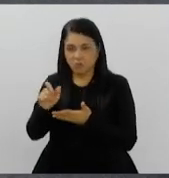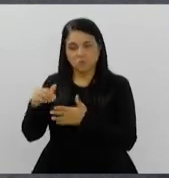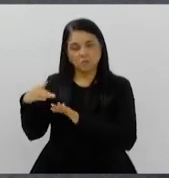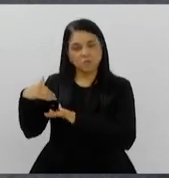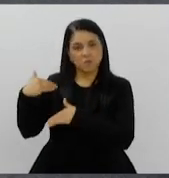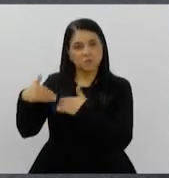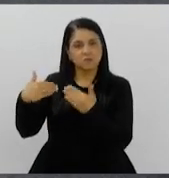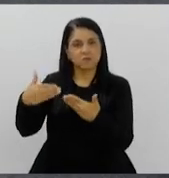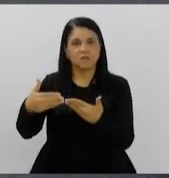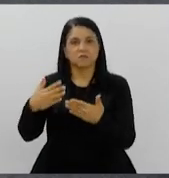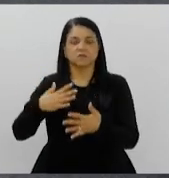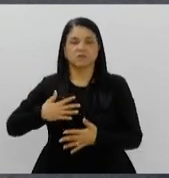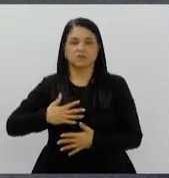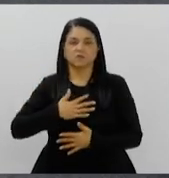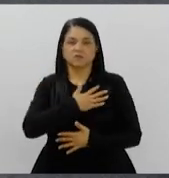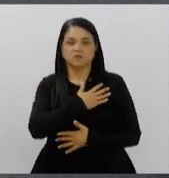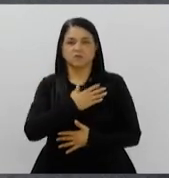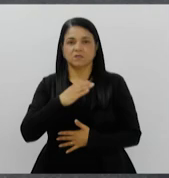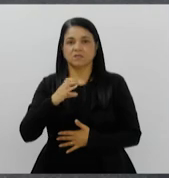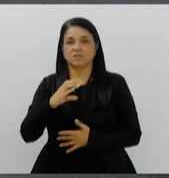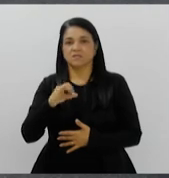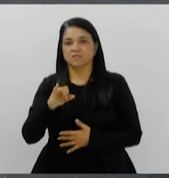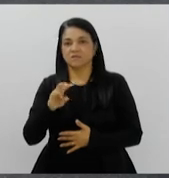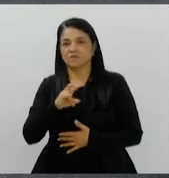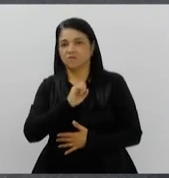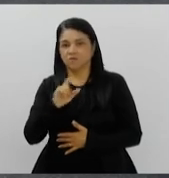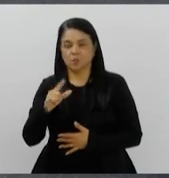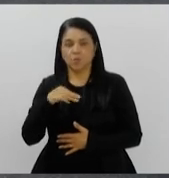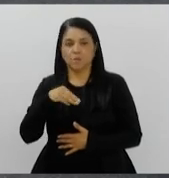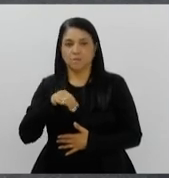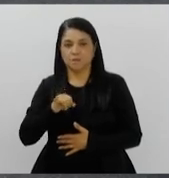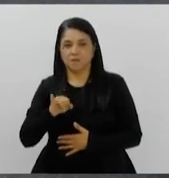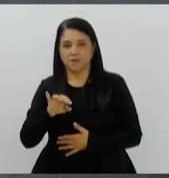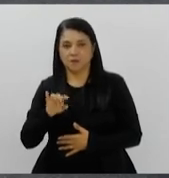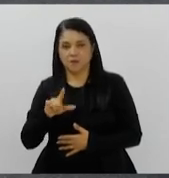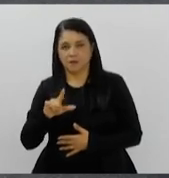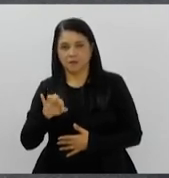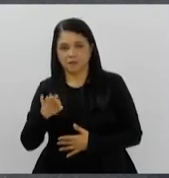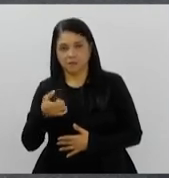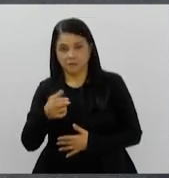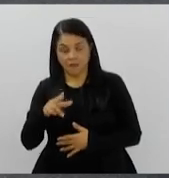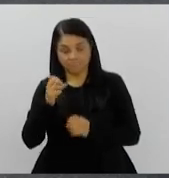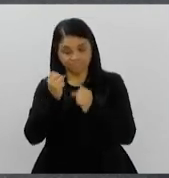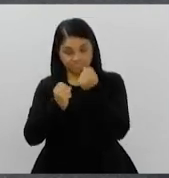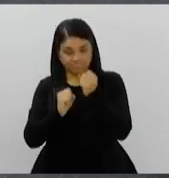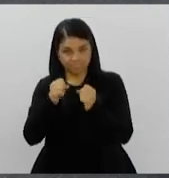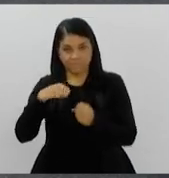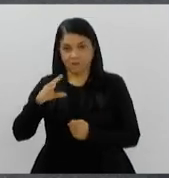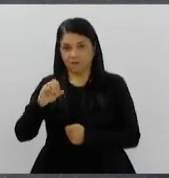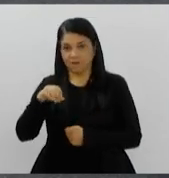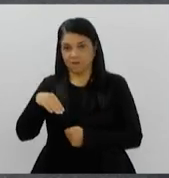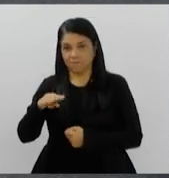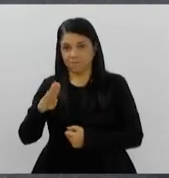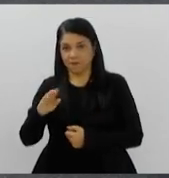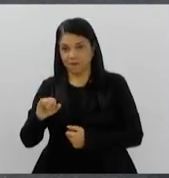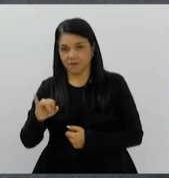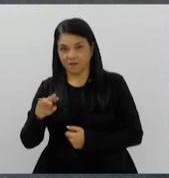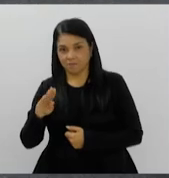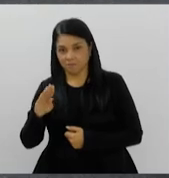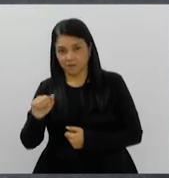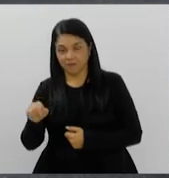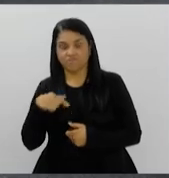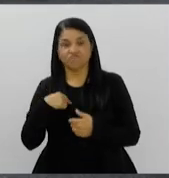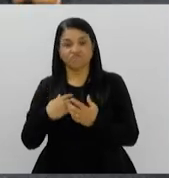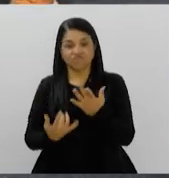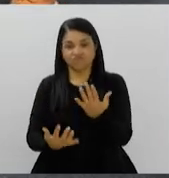processo da ditadura civil-militar no nosso país. E Cambaíba foi uma usina que foi usada para incinerar corpos